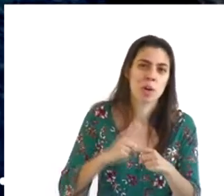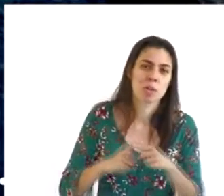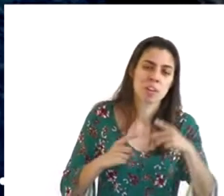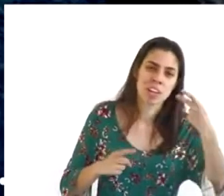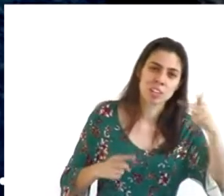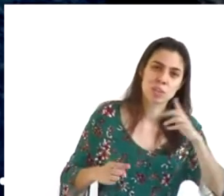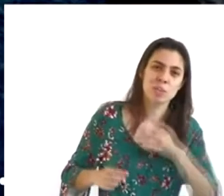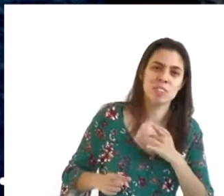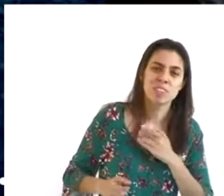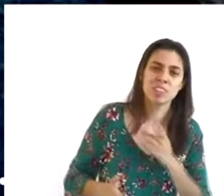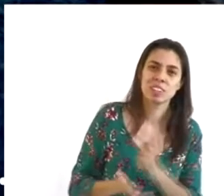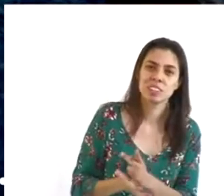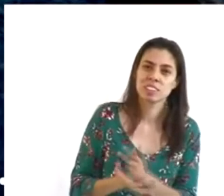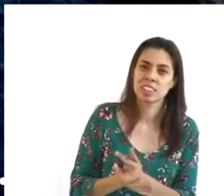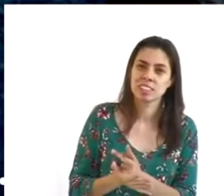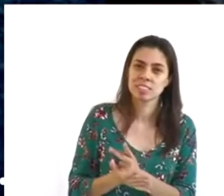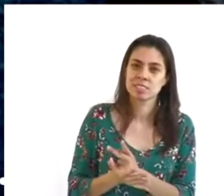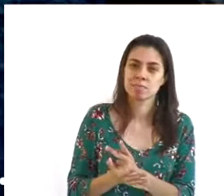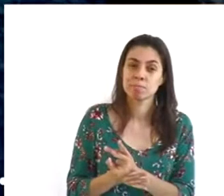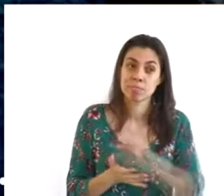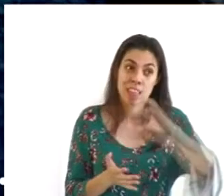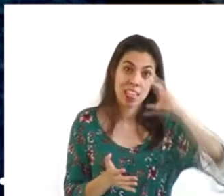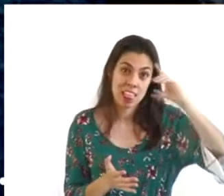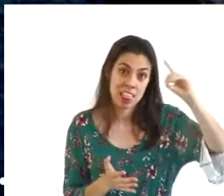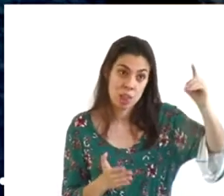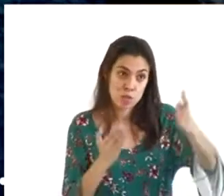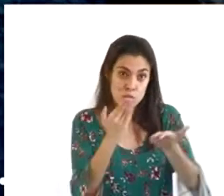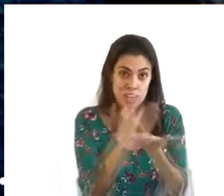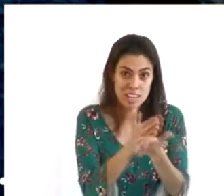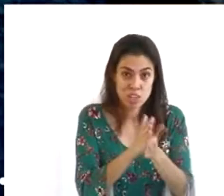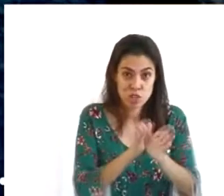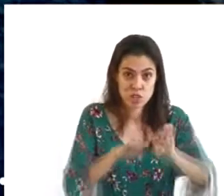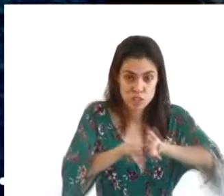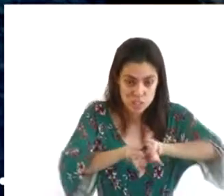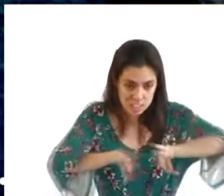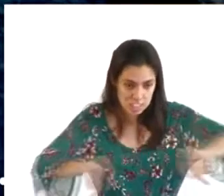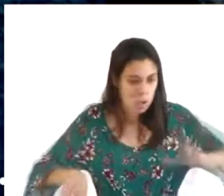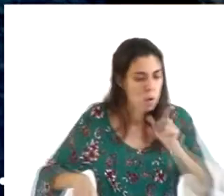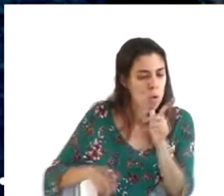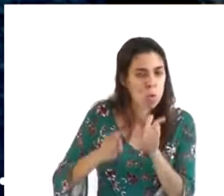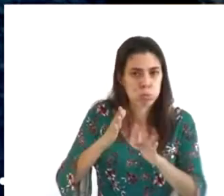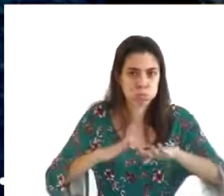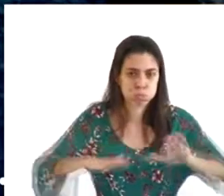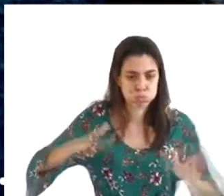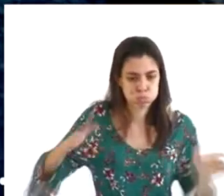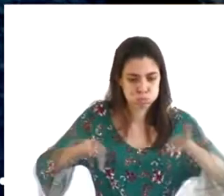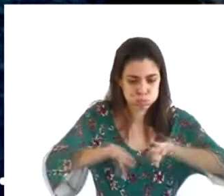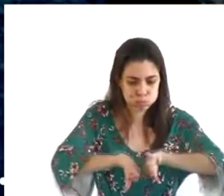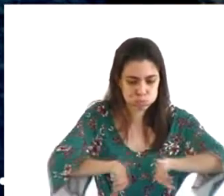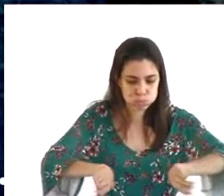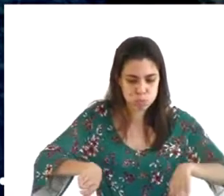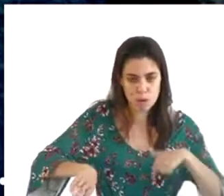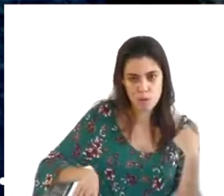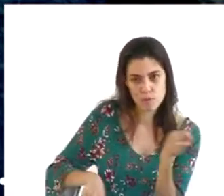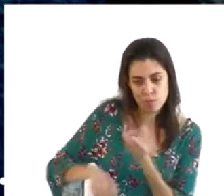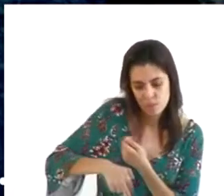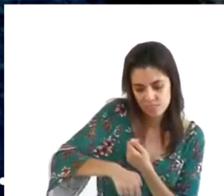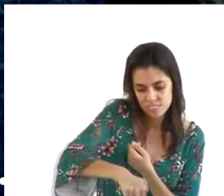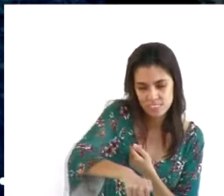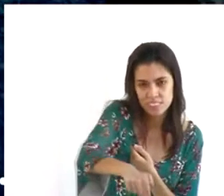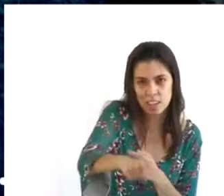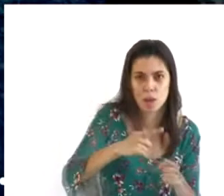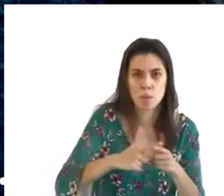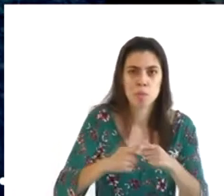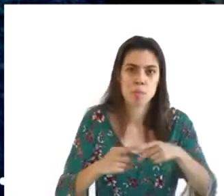sempre. Àquele que separou em duas partes o mar vermelho, porque as suas misericórdias dura